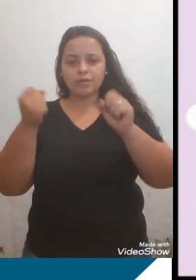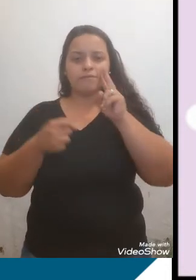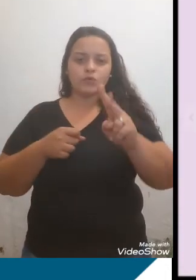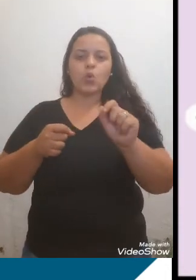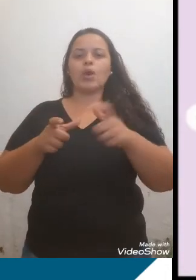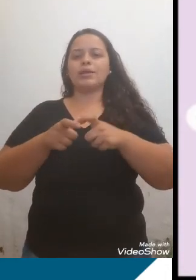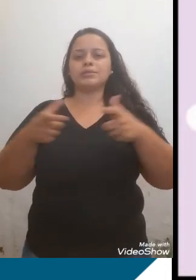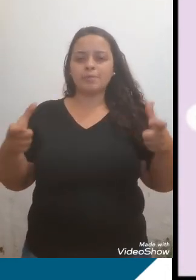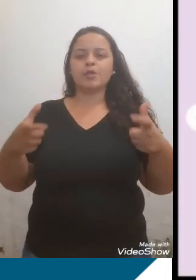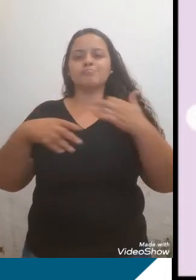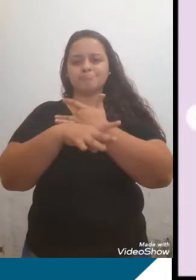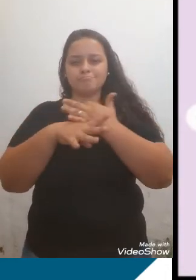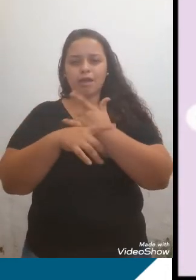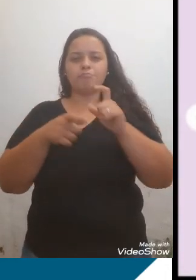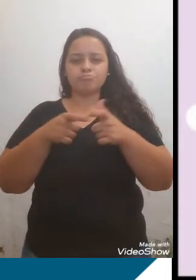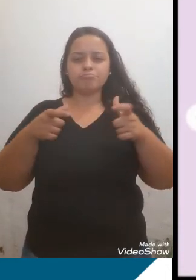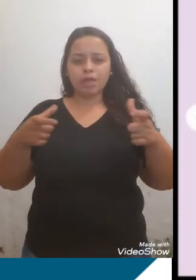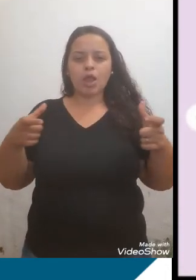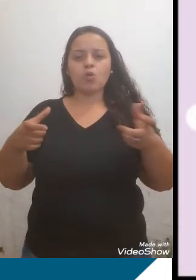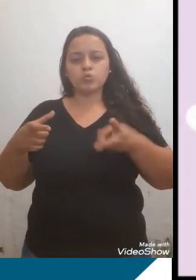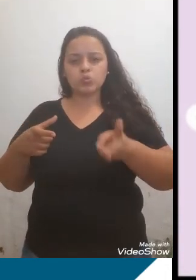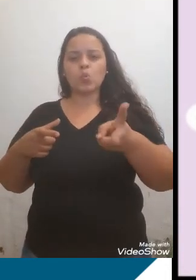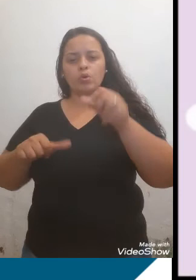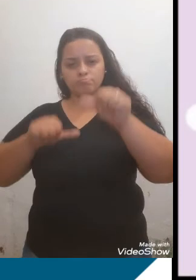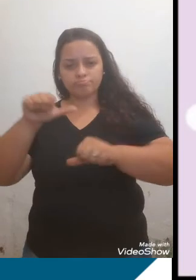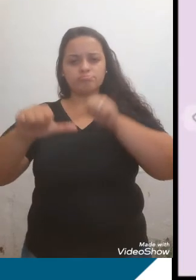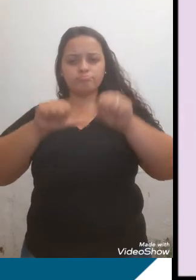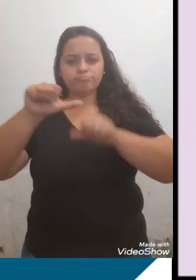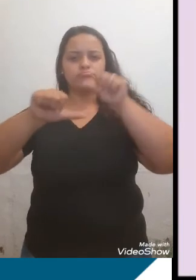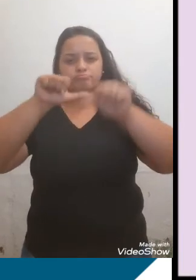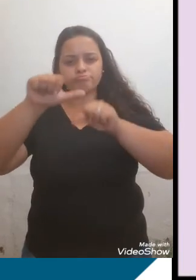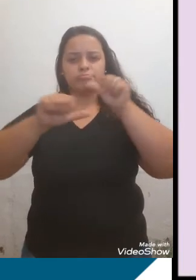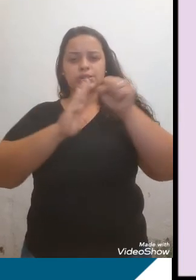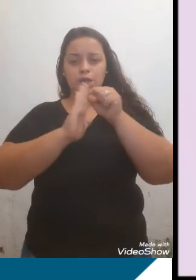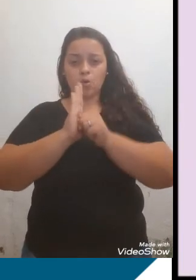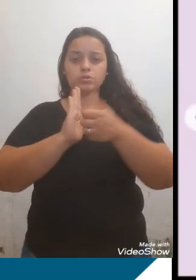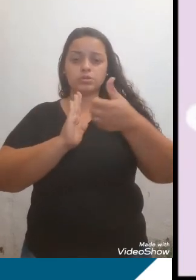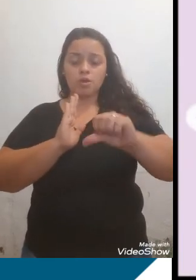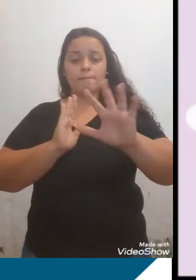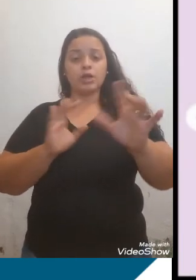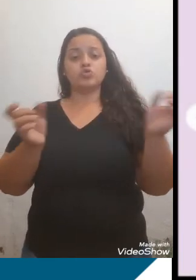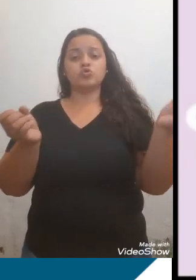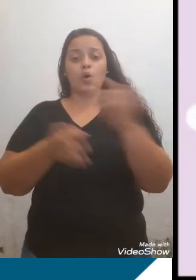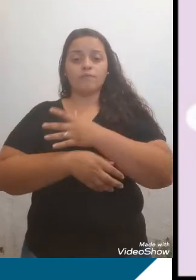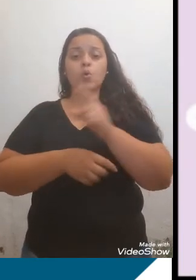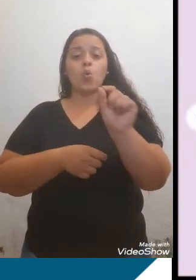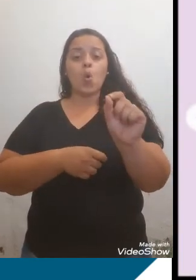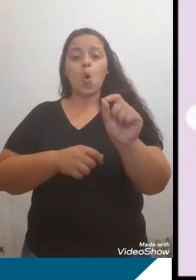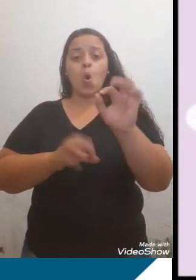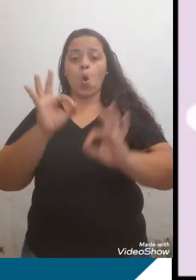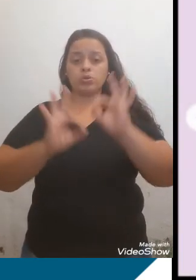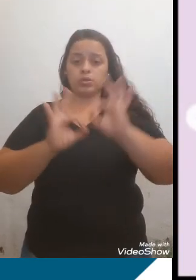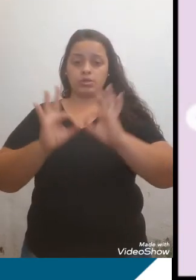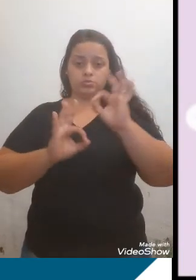visto o crescimento das cidades, elas continuam se desenvolvendo ao decorrer do século XIX, e a gente tem uma nova ordem social com a